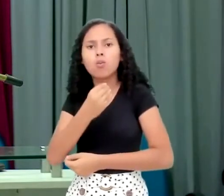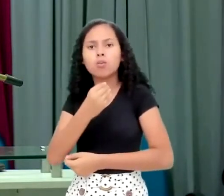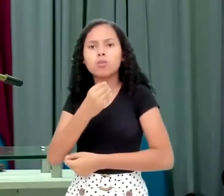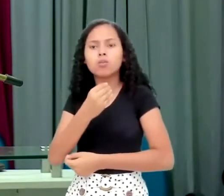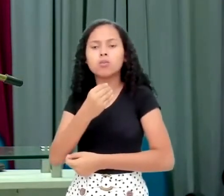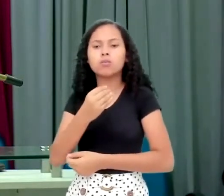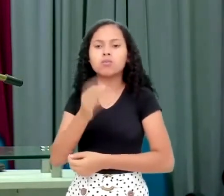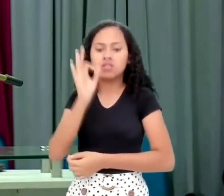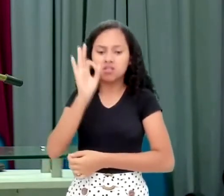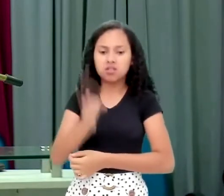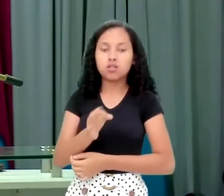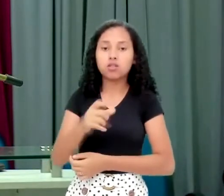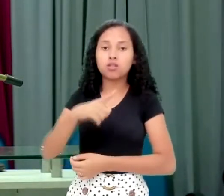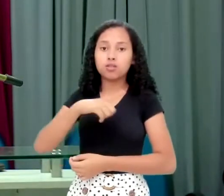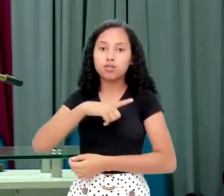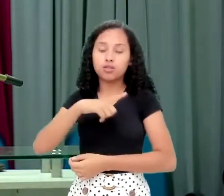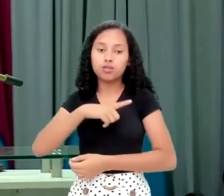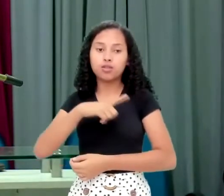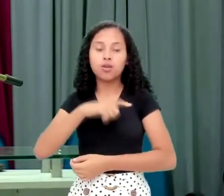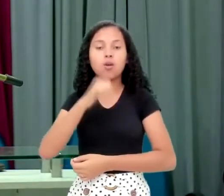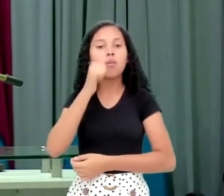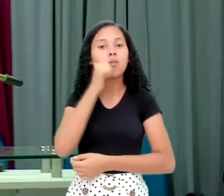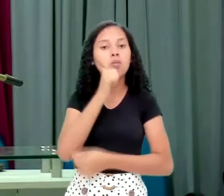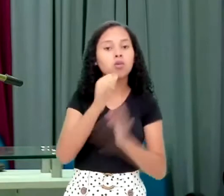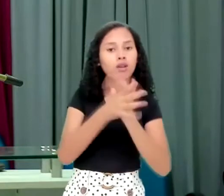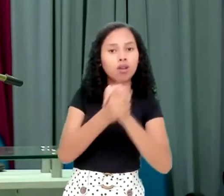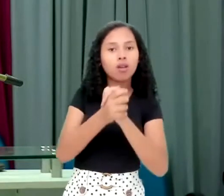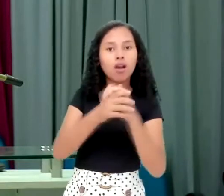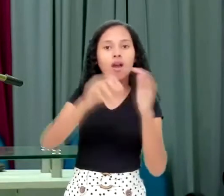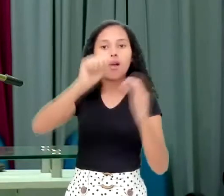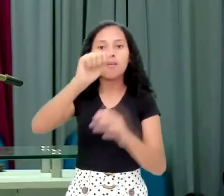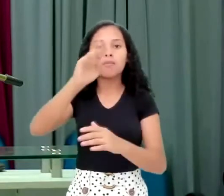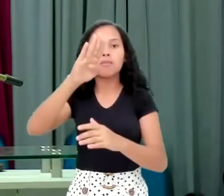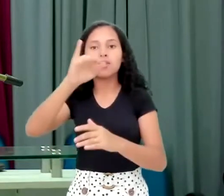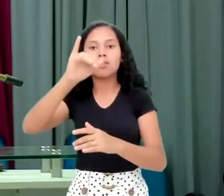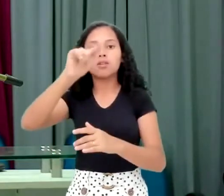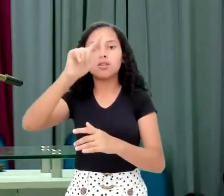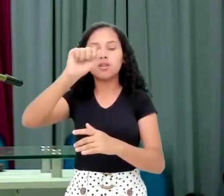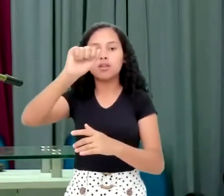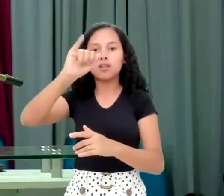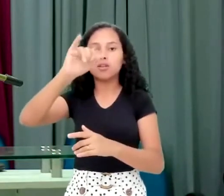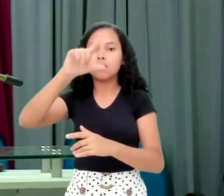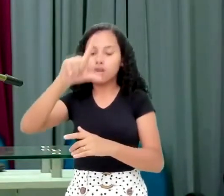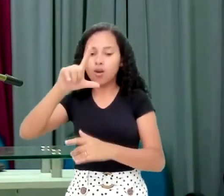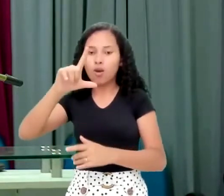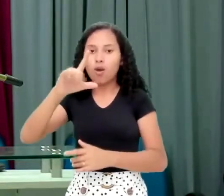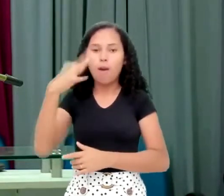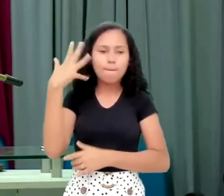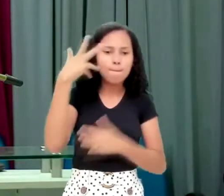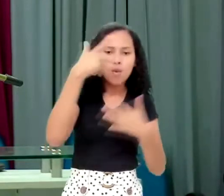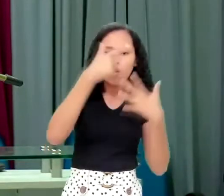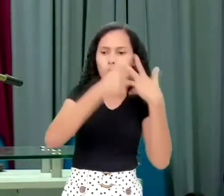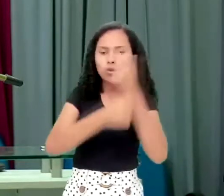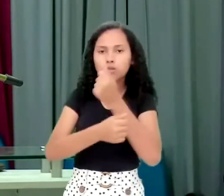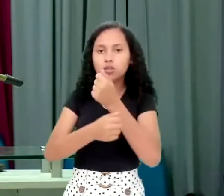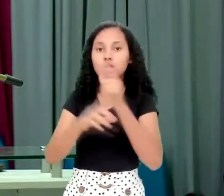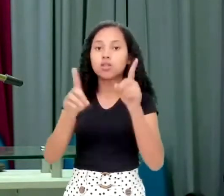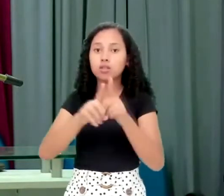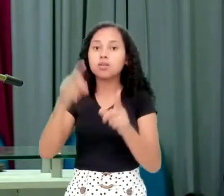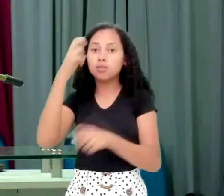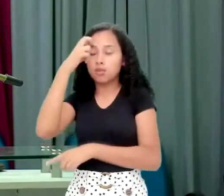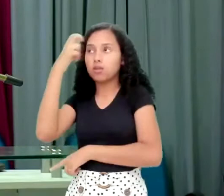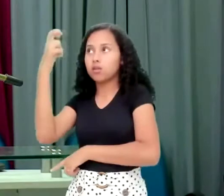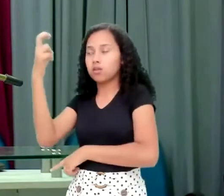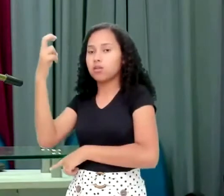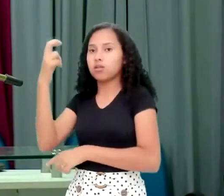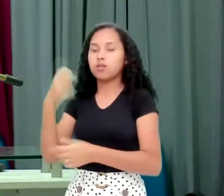Mas tinha uma esposa por nome Abigail, que era uma mulher formosa e era uma mulher prudente, sábia.